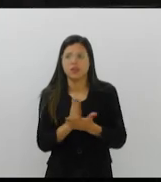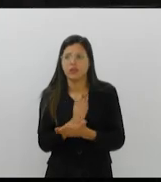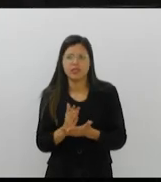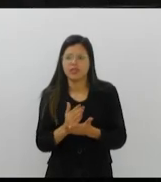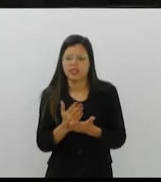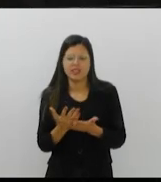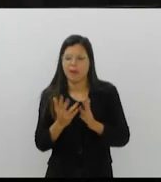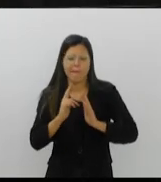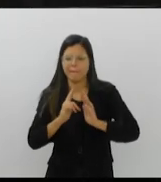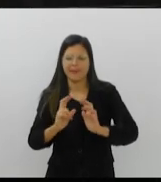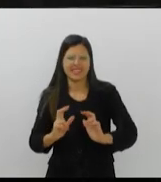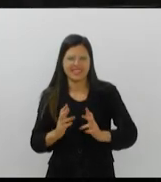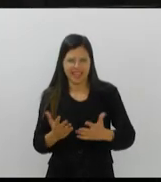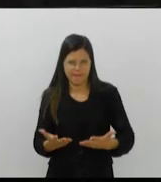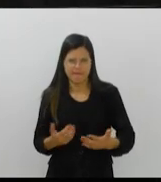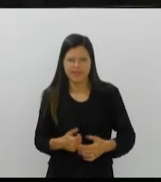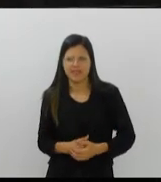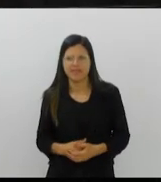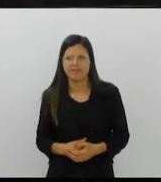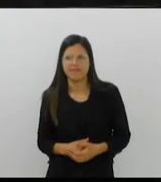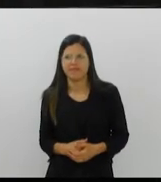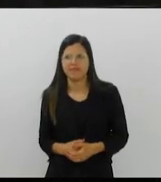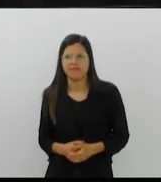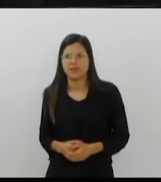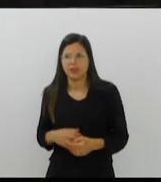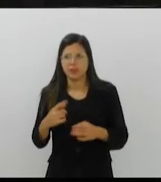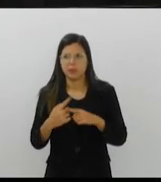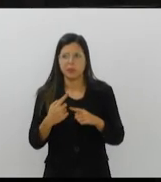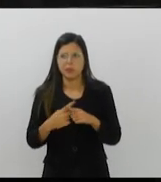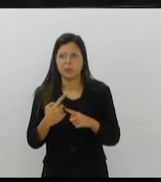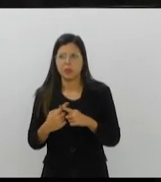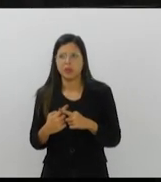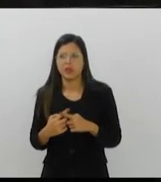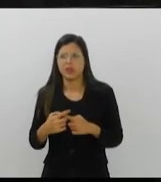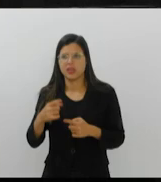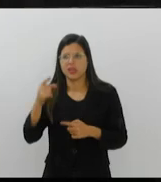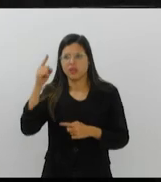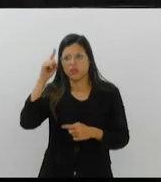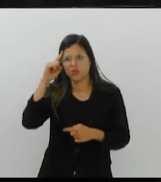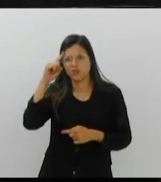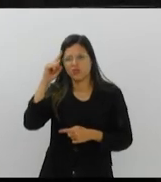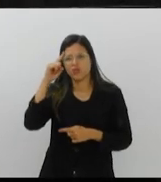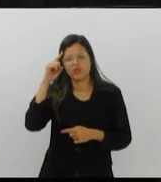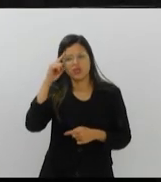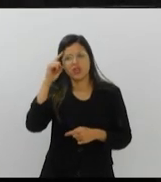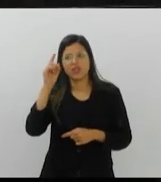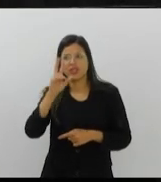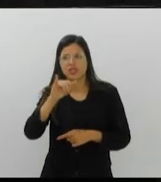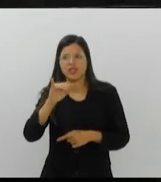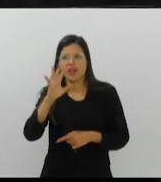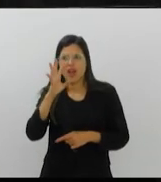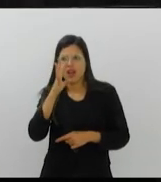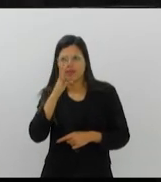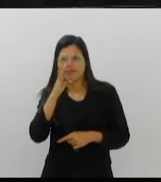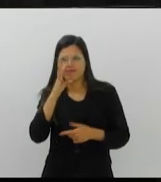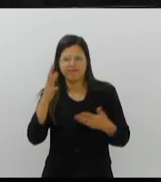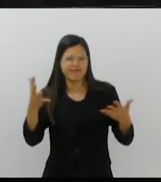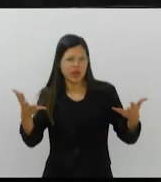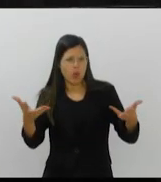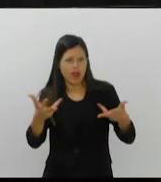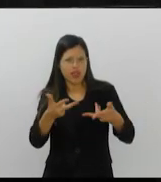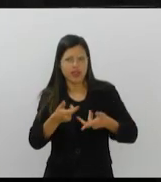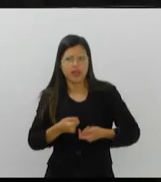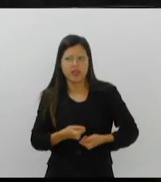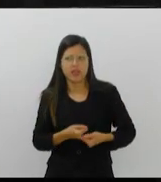disso. Porque no dia a dia a gente vai admirando toda aquela qualidade, né, que